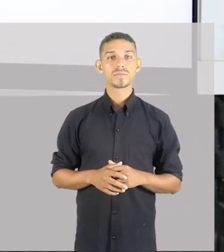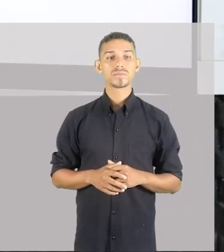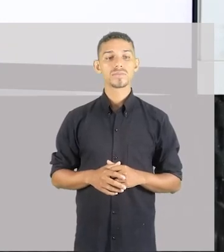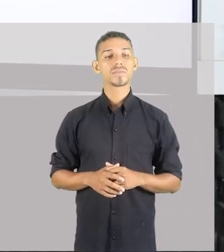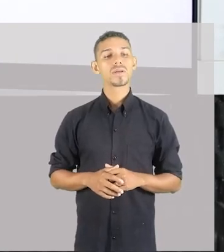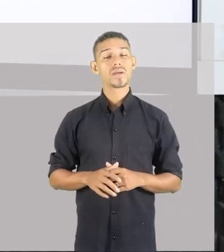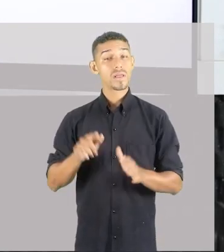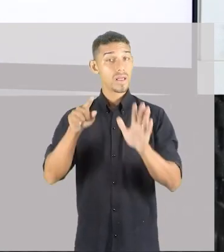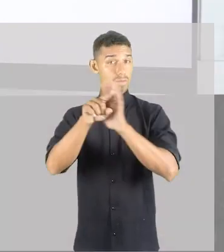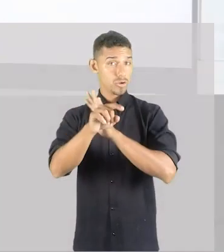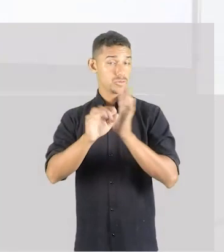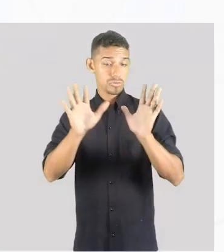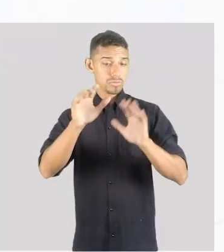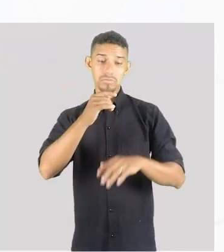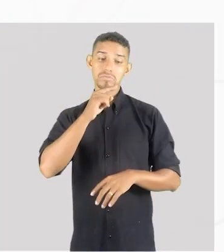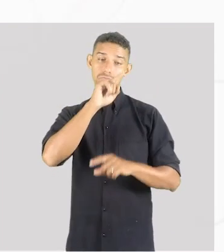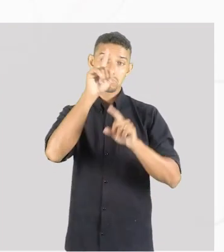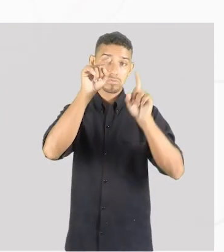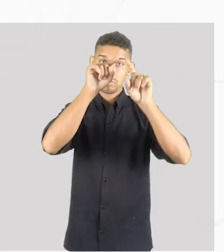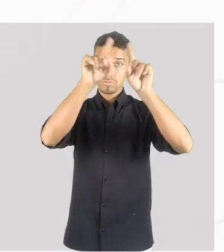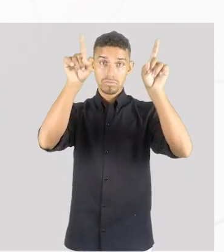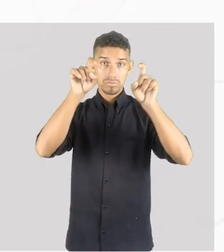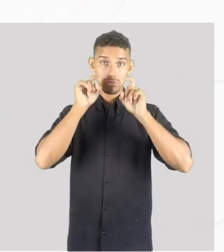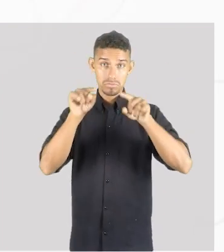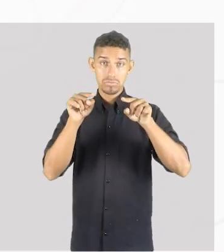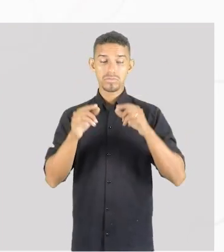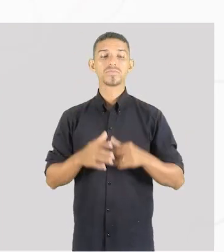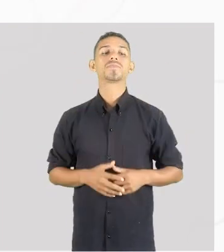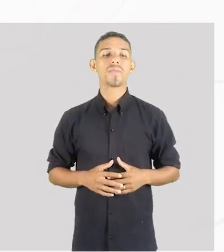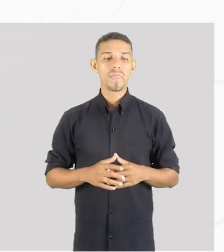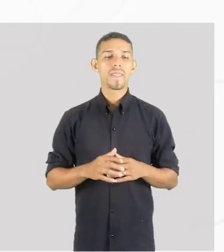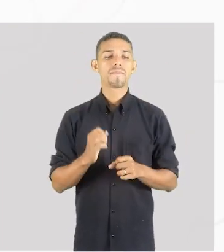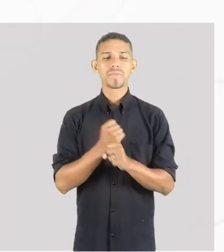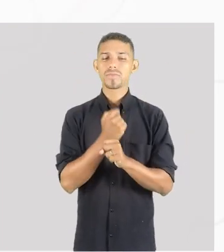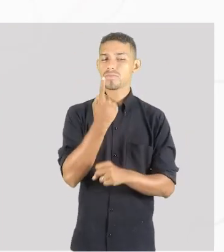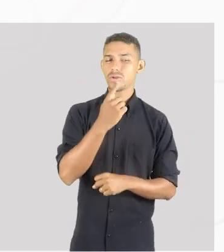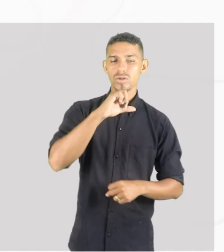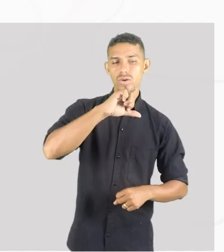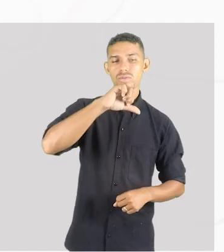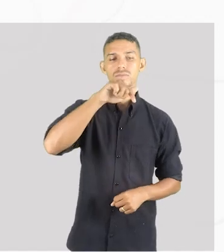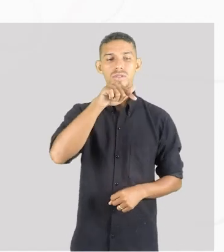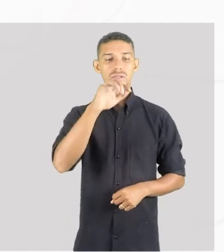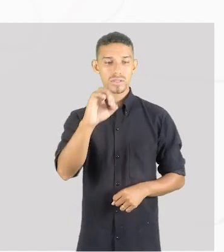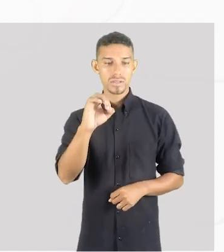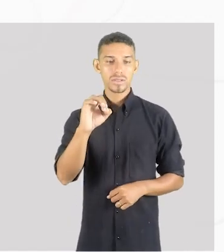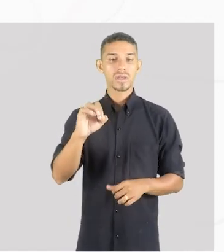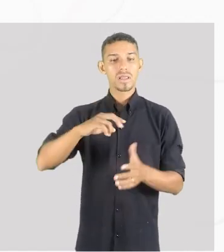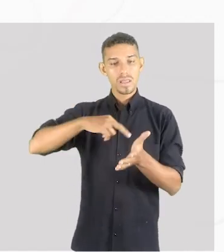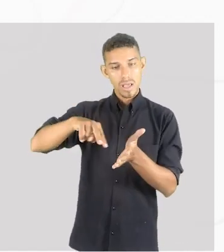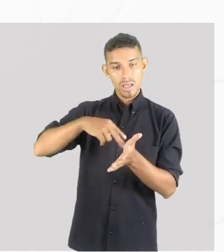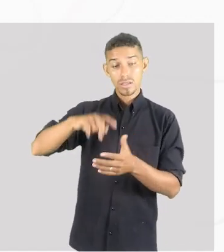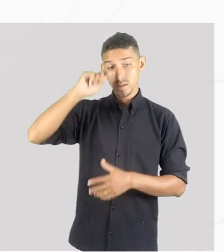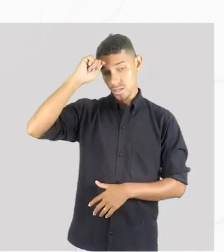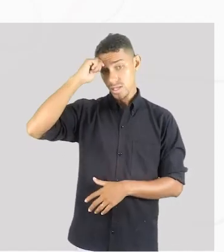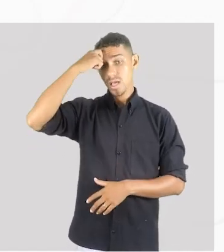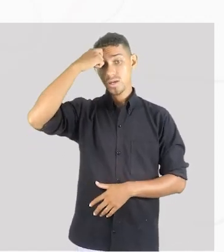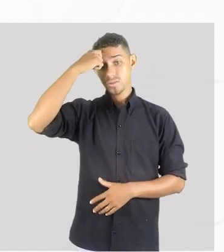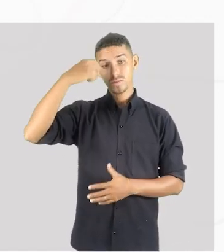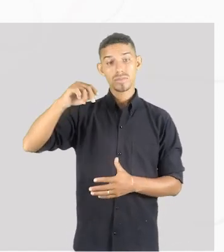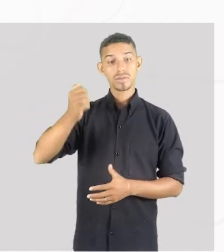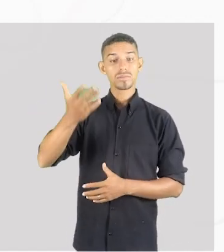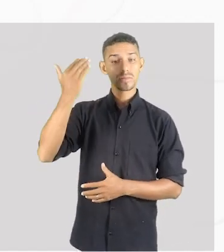Os questionamentos nos anos 70 o break dance tem Passos inspirados nos cantores e dançarinos negros da época entre